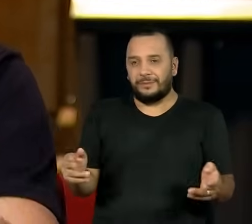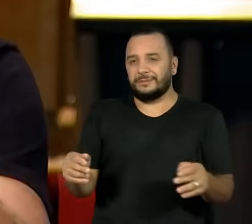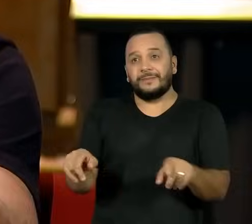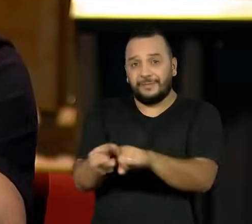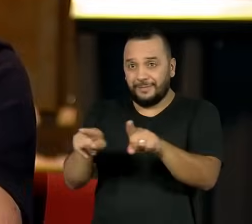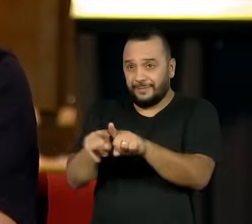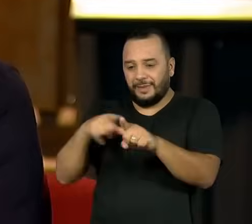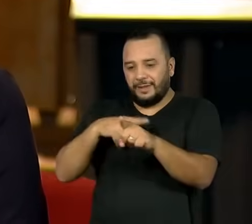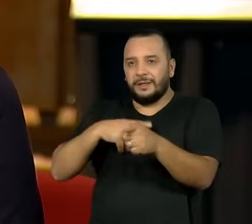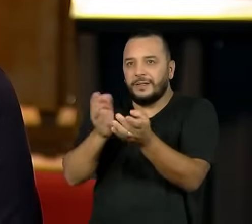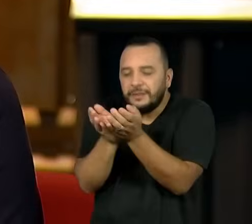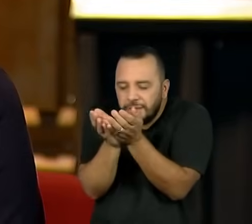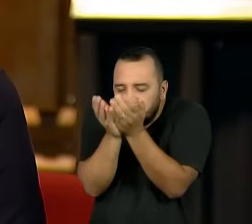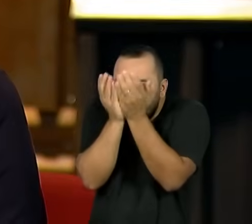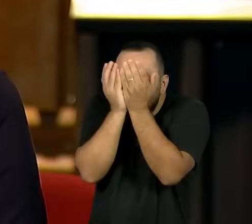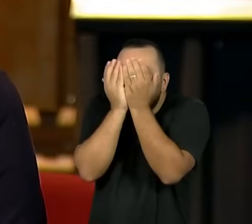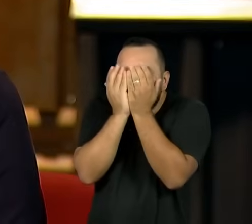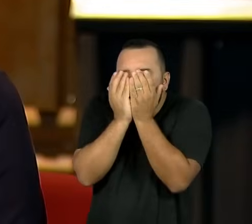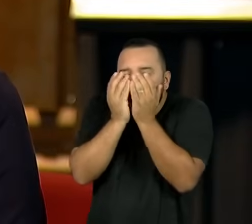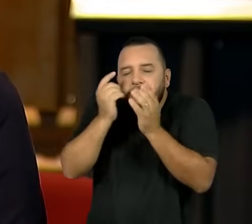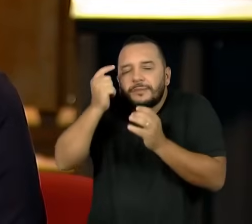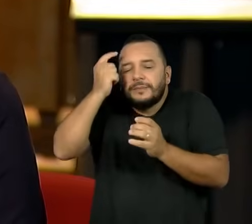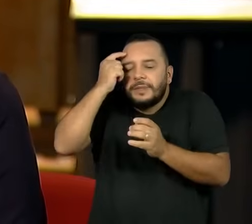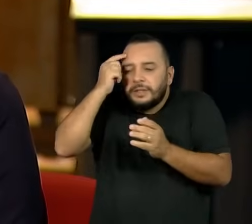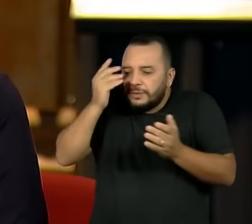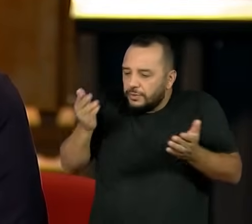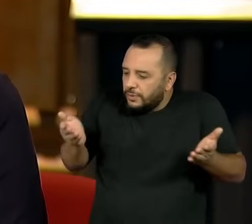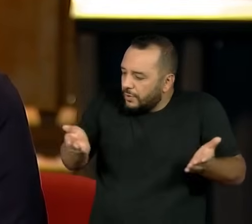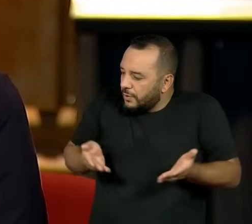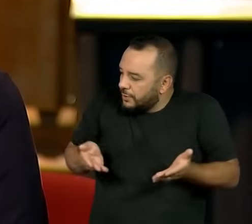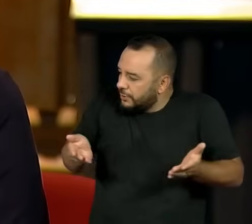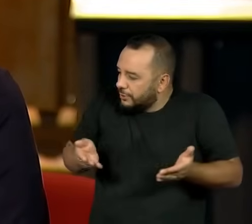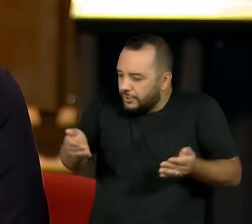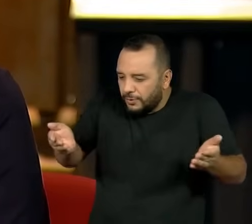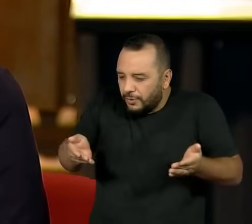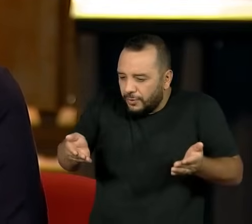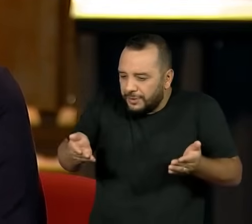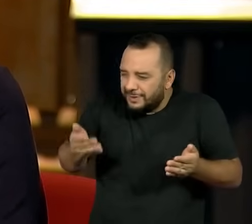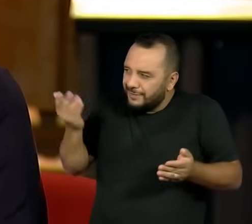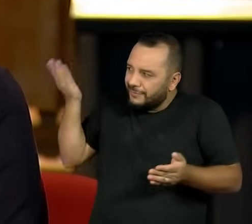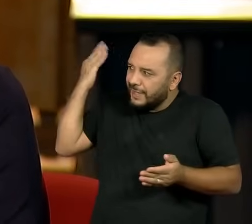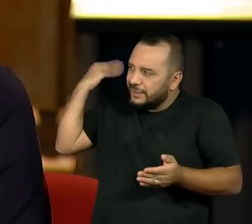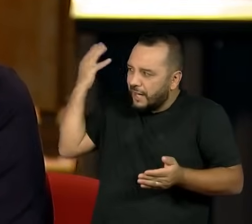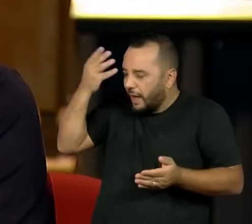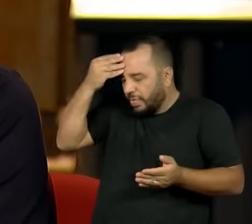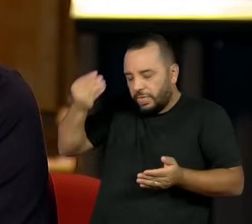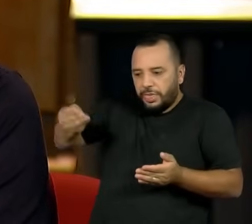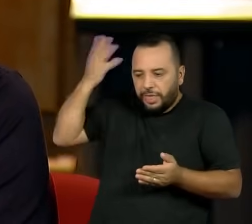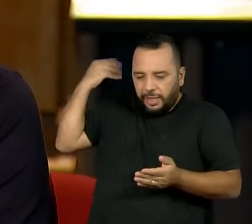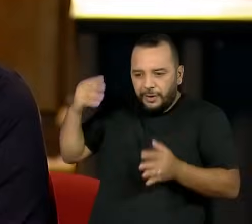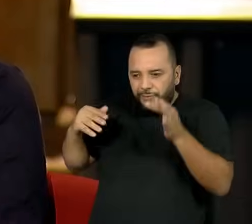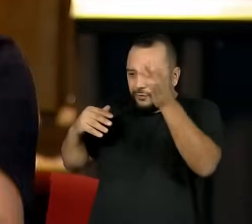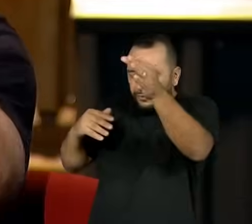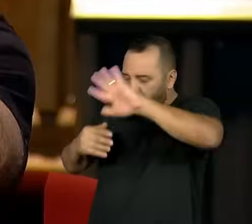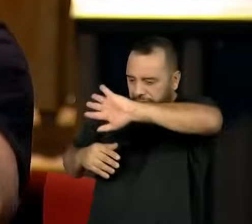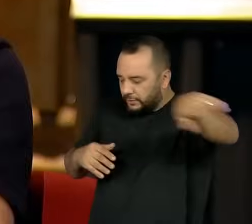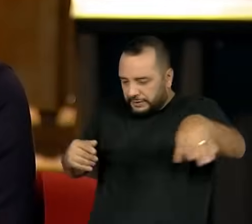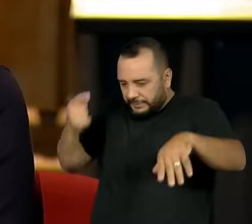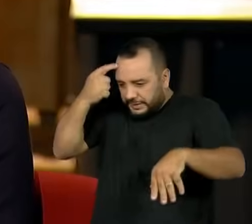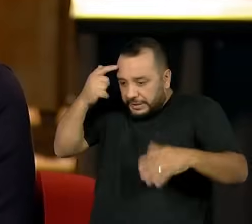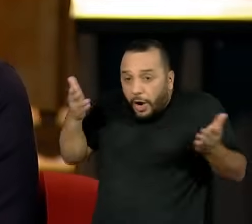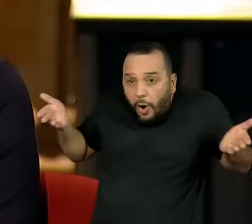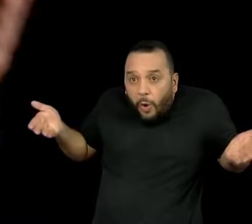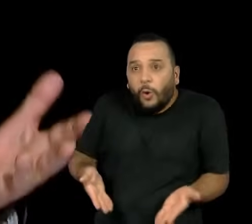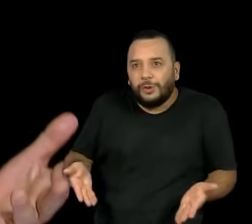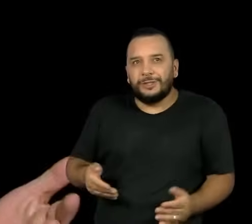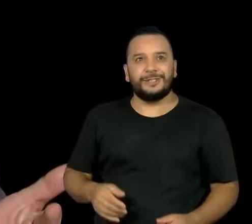experiência que te traz para o momento presente de maneira muito poderosa. Tá. Então a sua mente não está nem no futuro, nem está no passado, você está